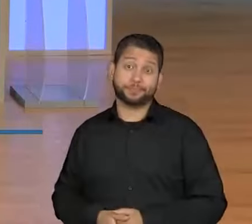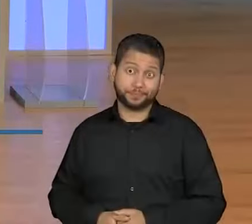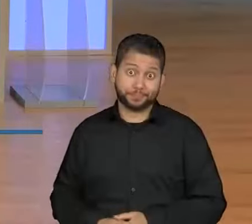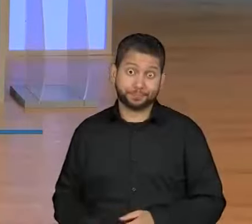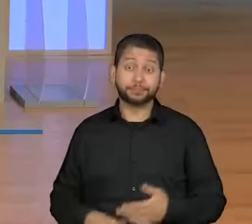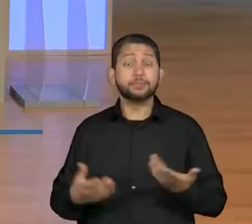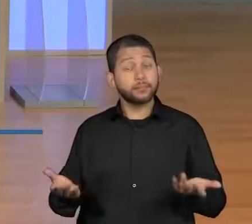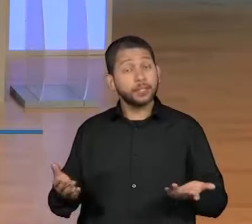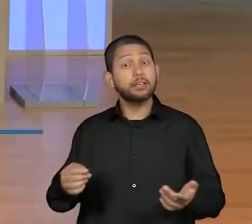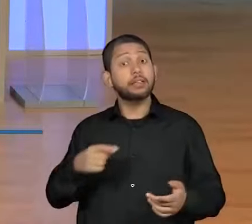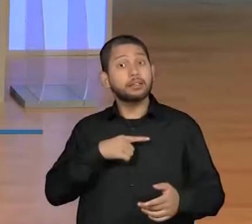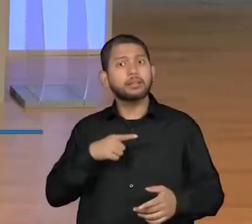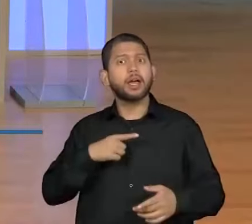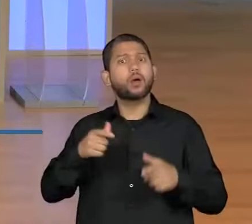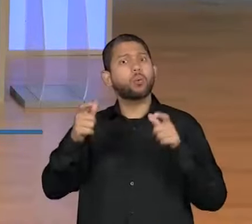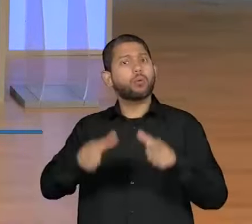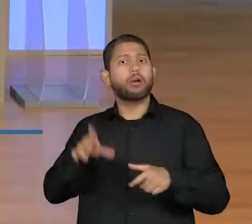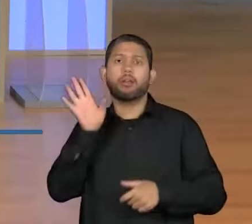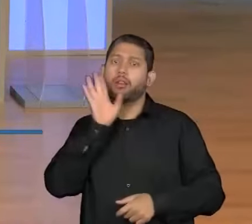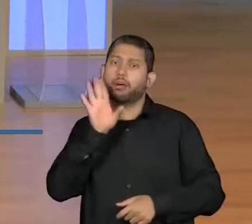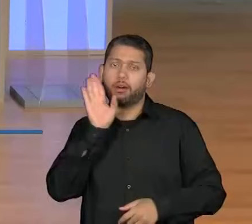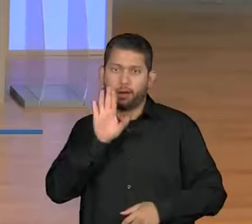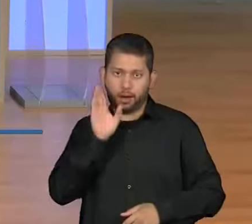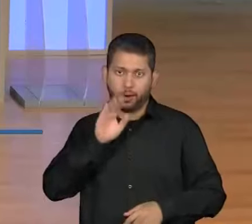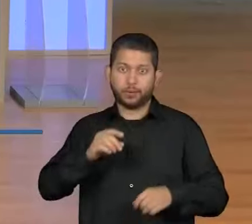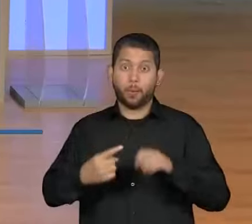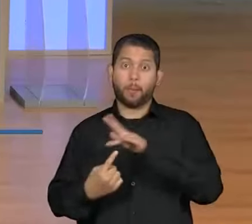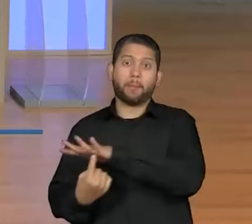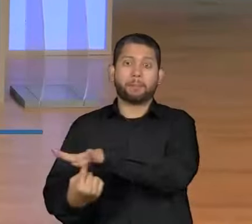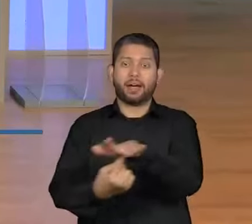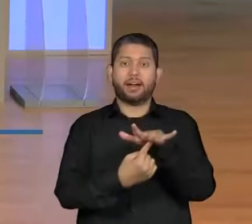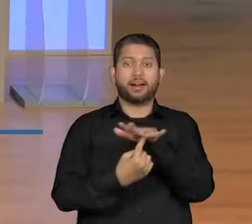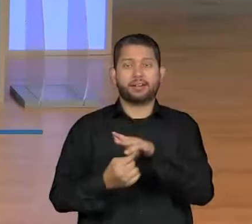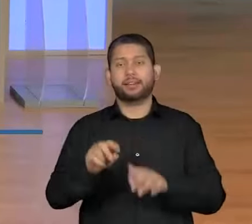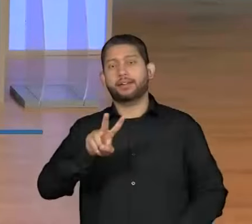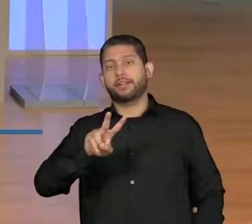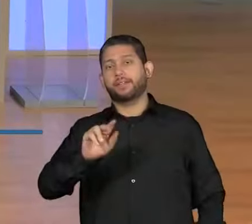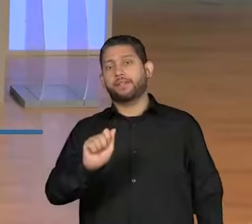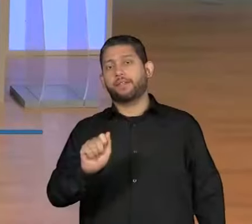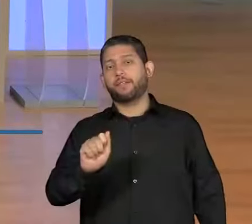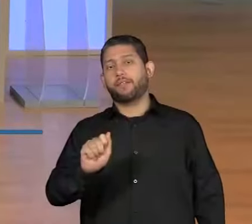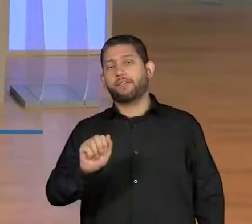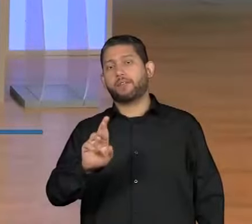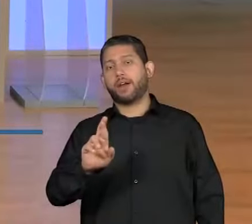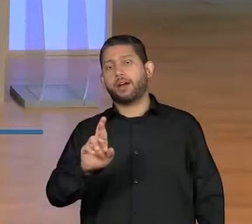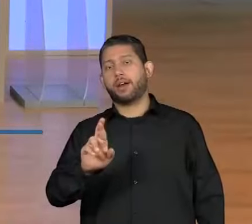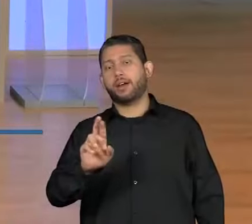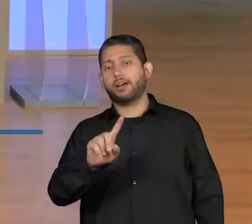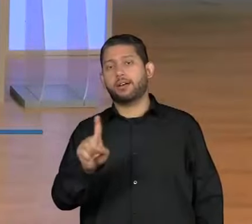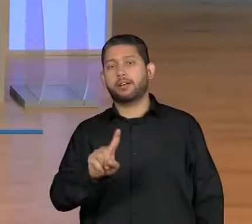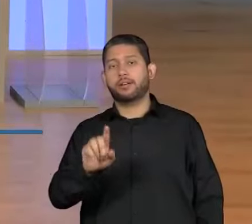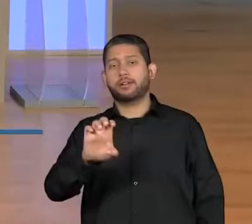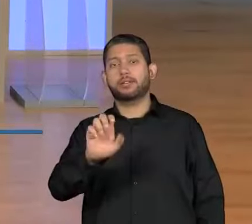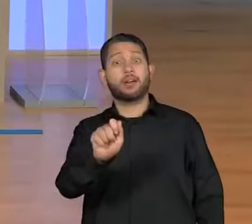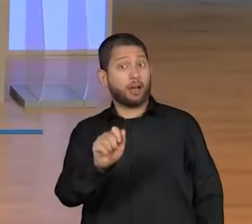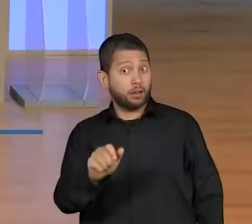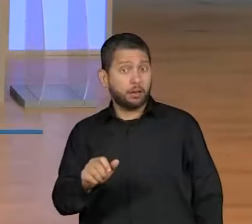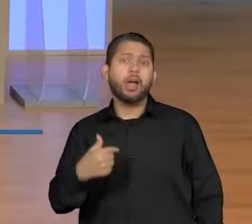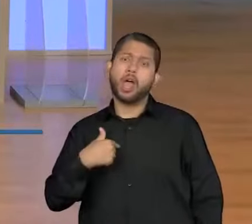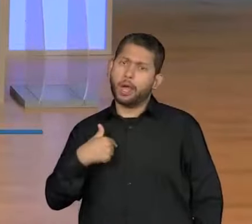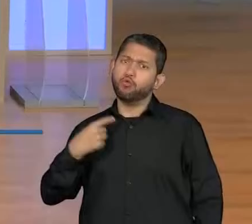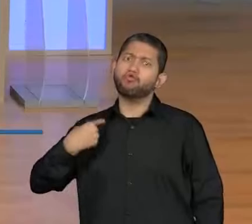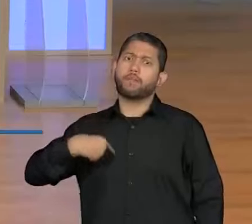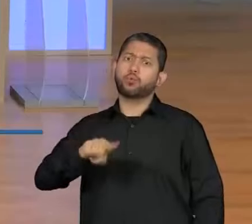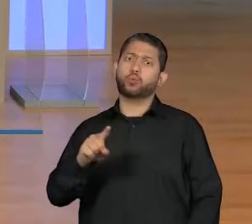Parque da Várzea, é um lugar legal onde as crianças vão, fazem piquenique, inclusive com a escola, já fomos lá muitas